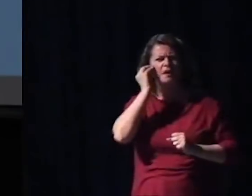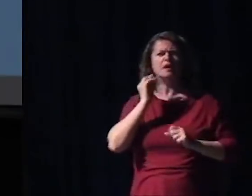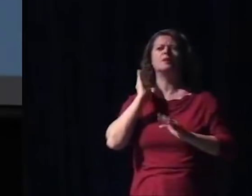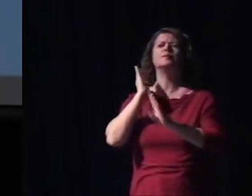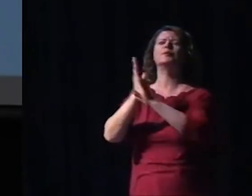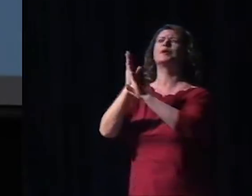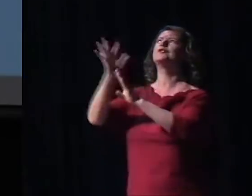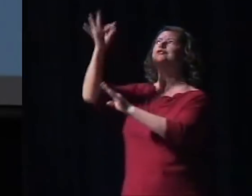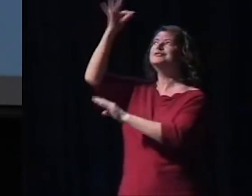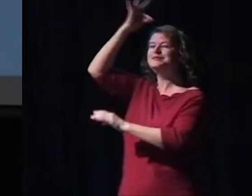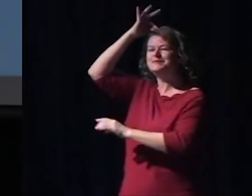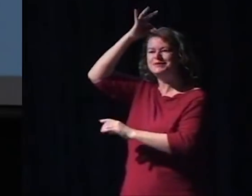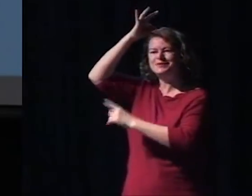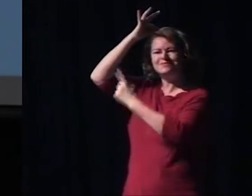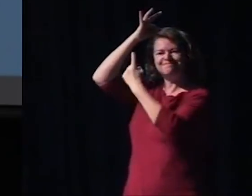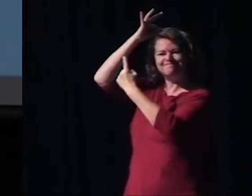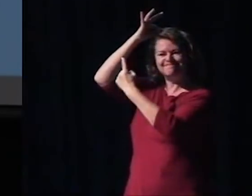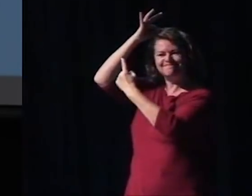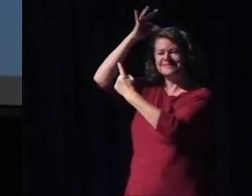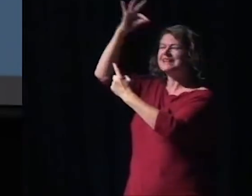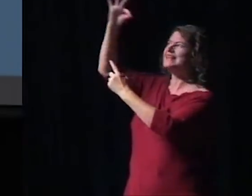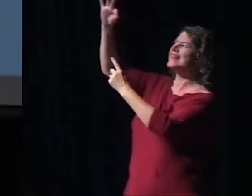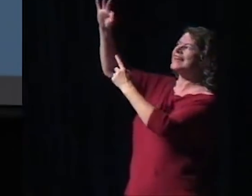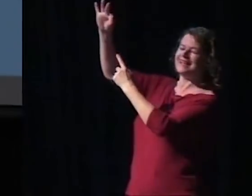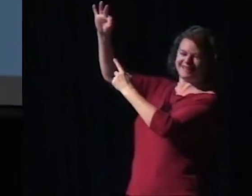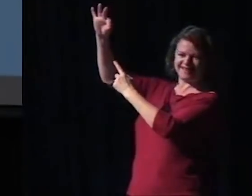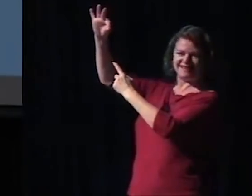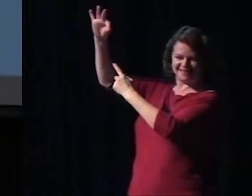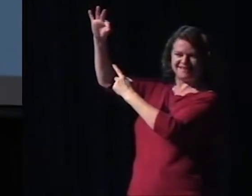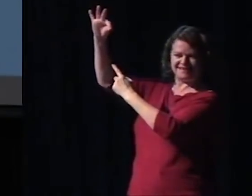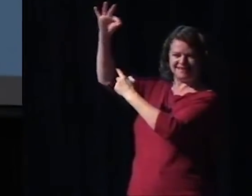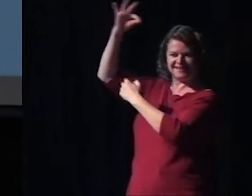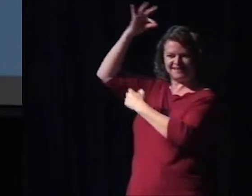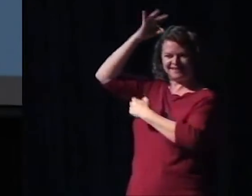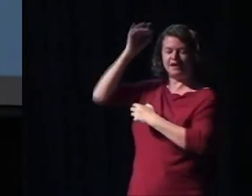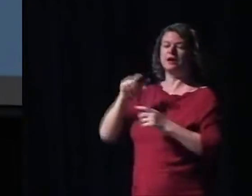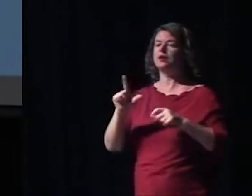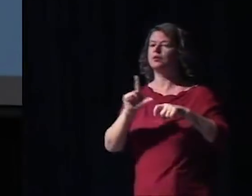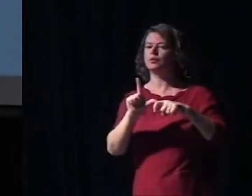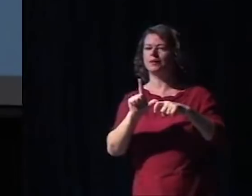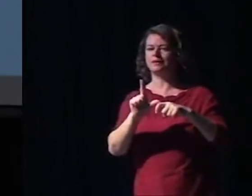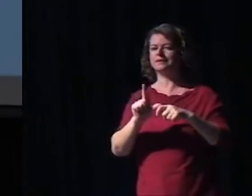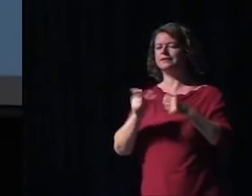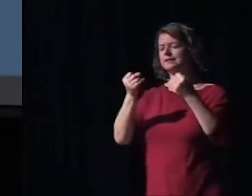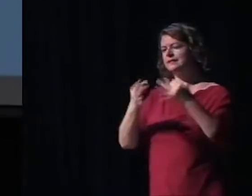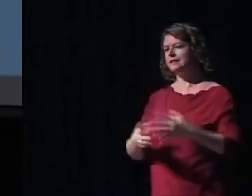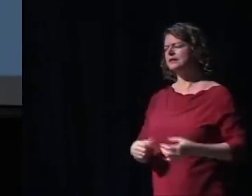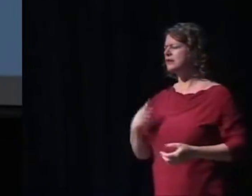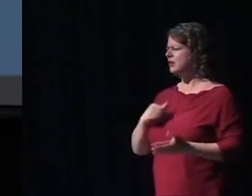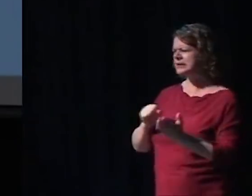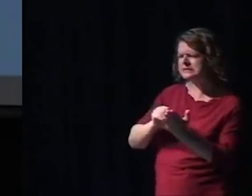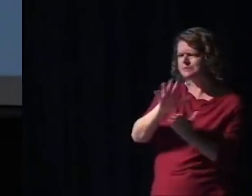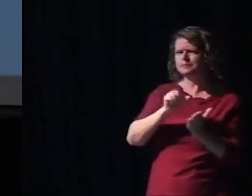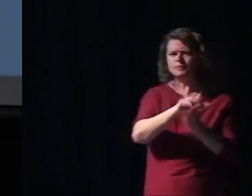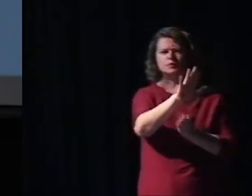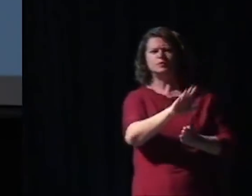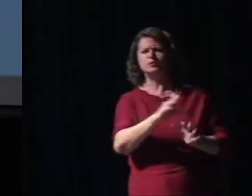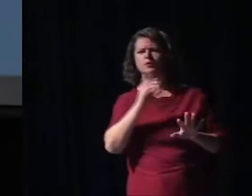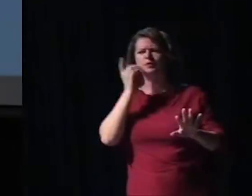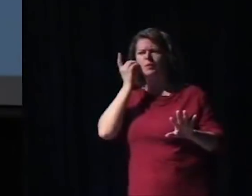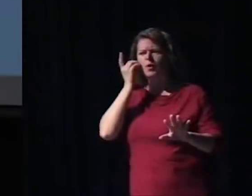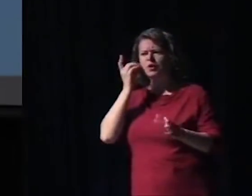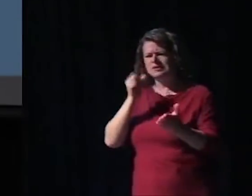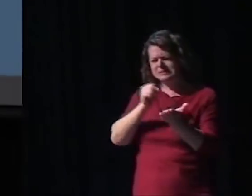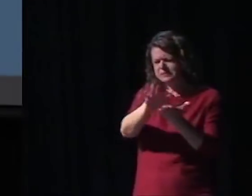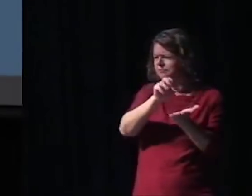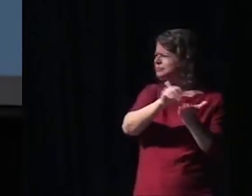Em Lucas capítulo 11, Jesus diz: mas se eu expulso demônios pelo Espírito de Deus, pelo Espírito